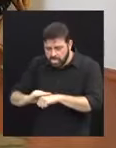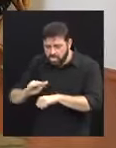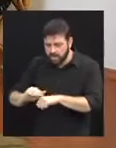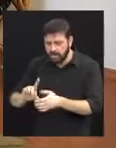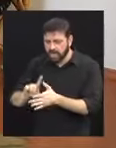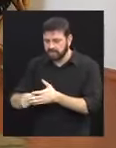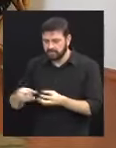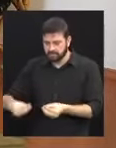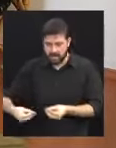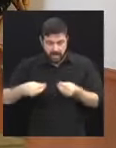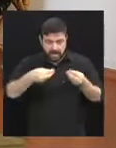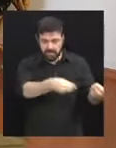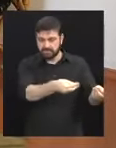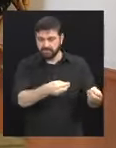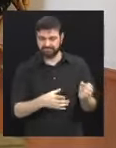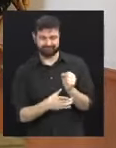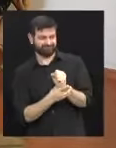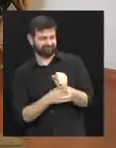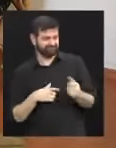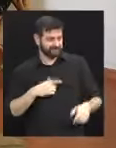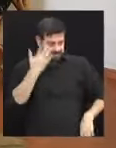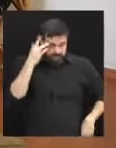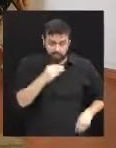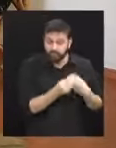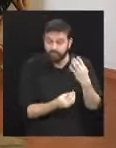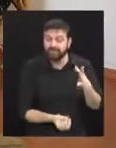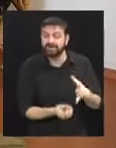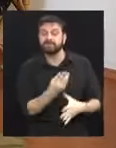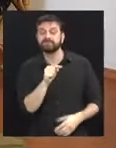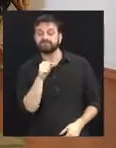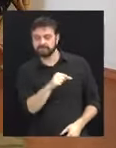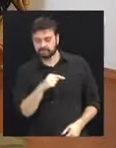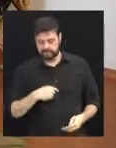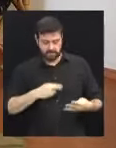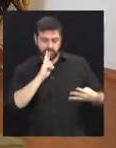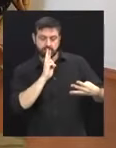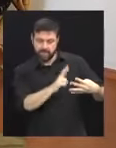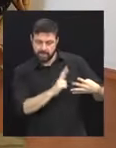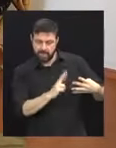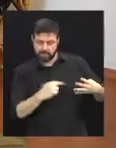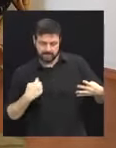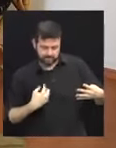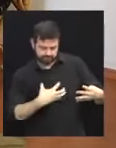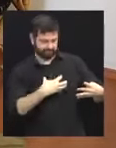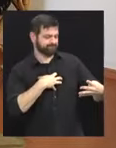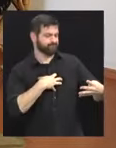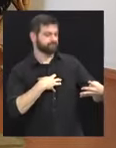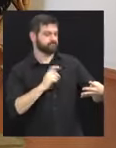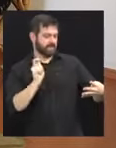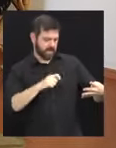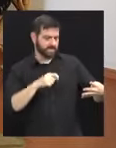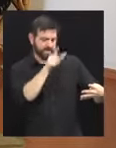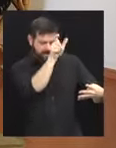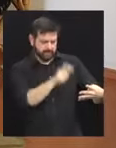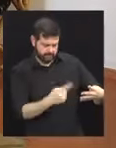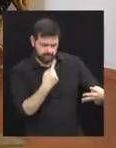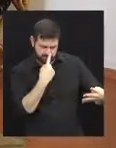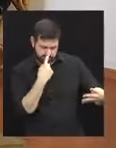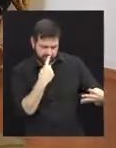você doar na insegurança de não saber o que vai acontecer com ele. Então ali no questionário já dá pra sentir se dá pra continuar